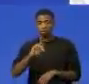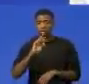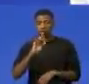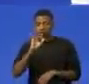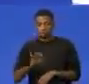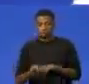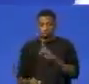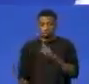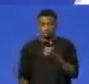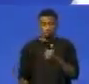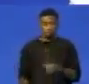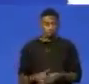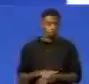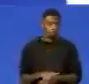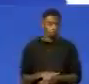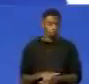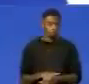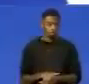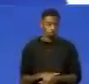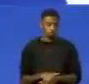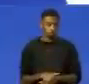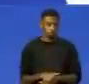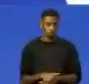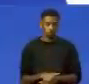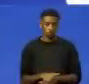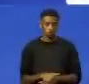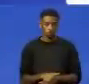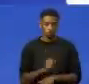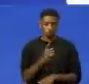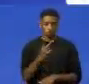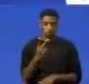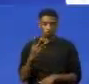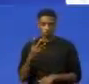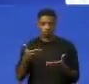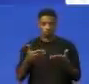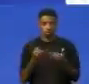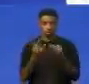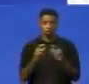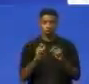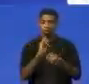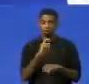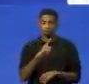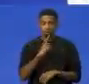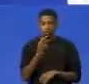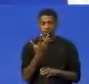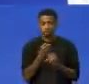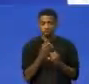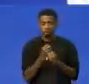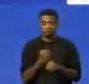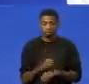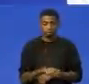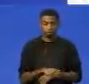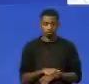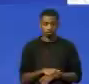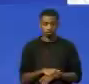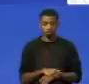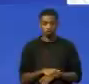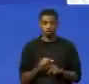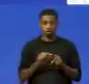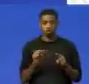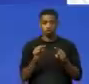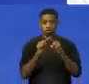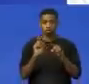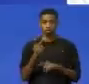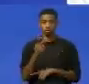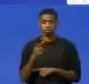D de dado. A questão 124 fala para você calcular o ΔH,